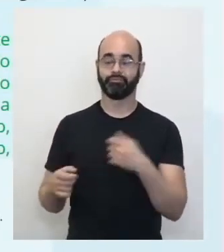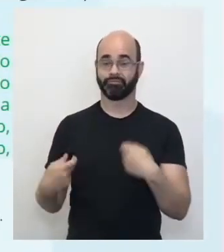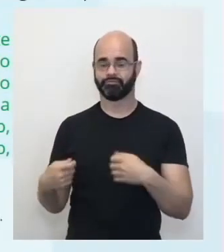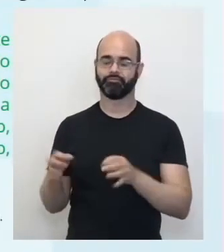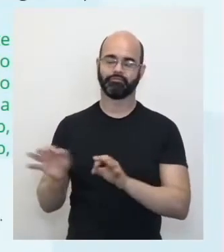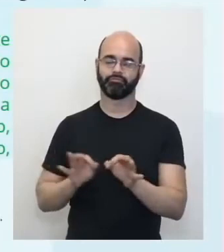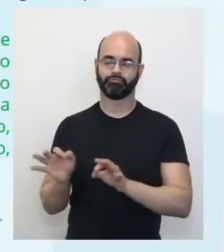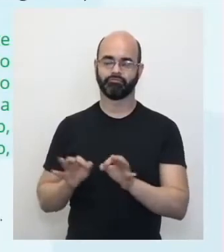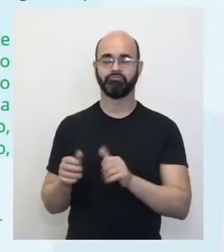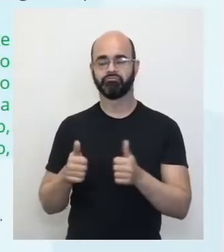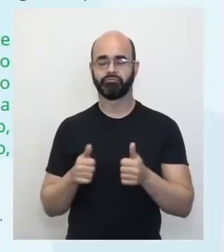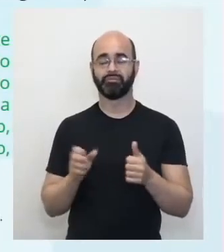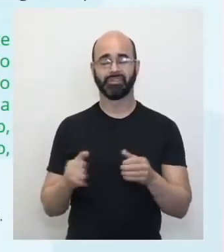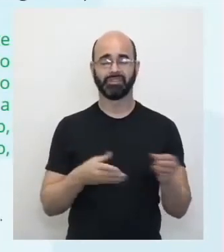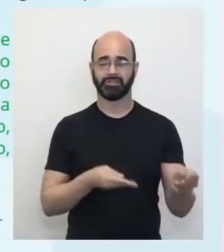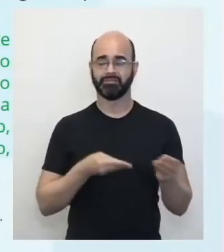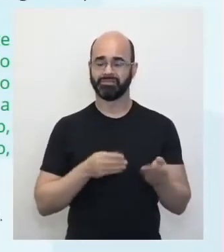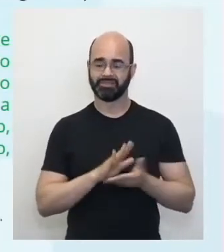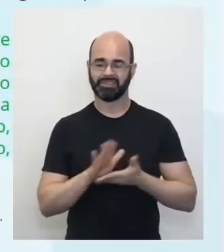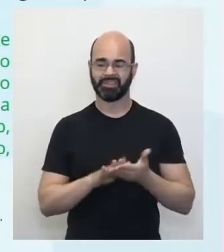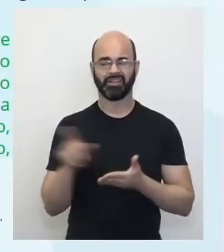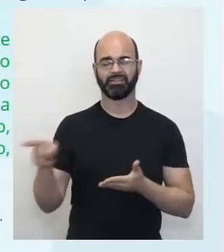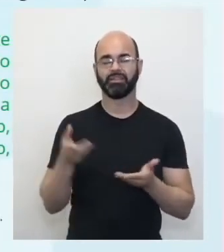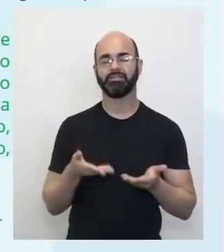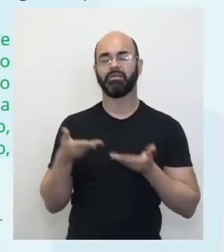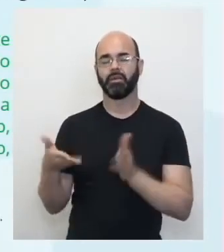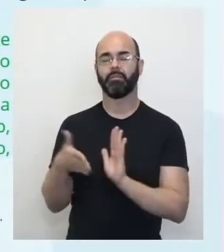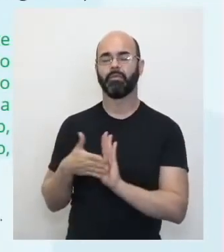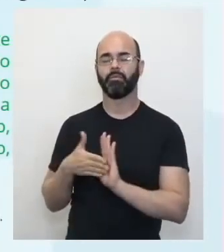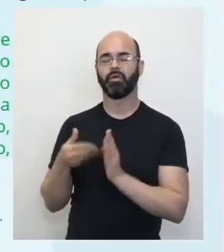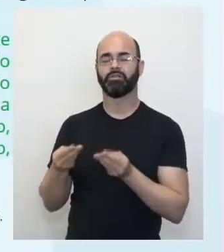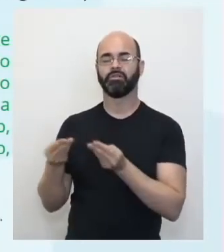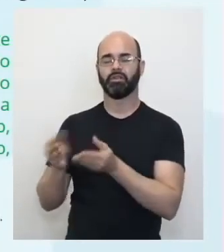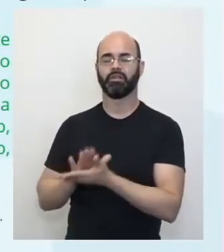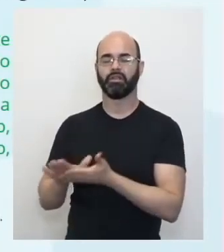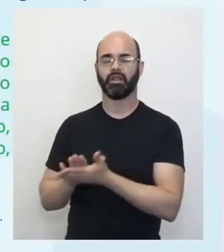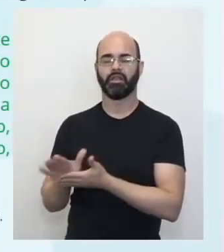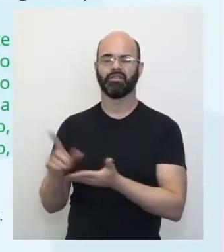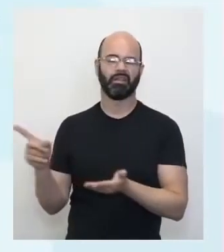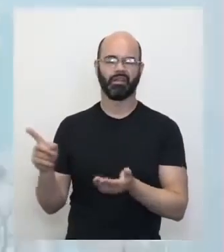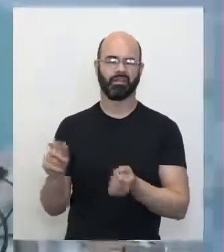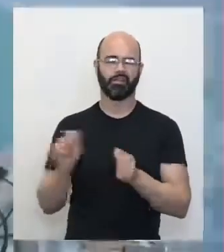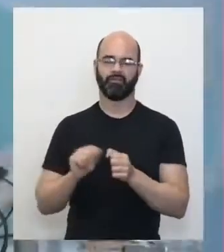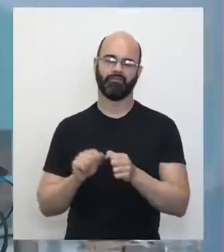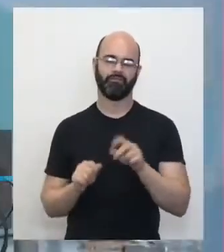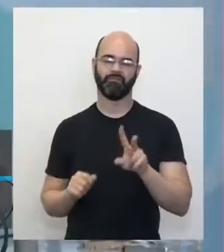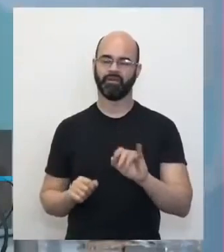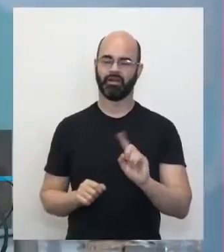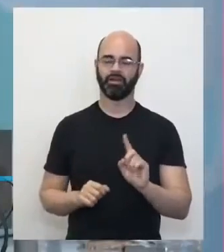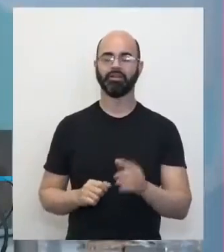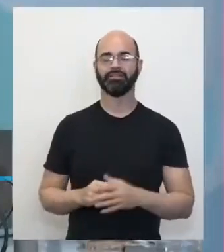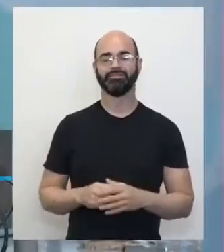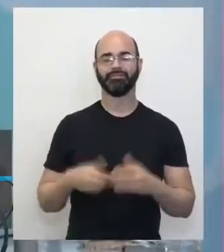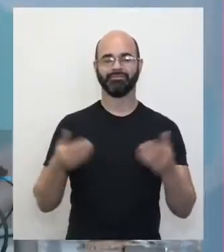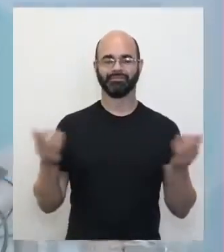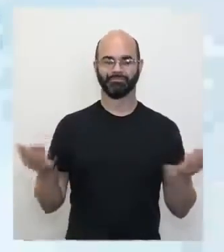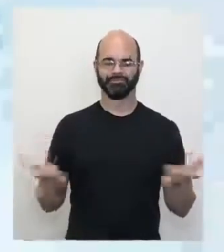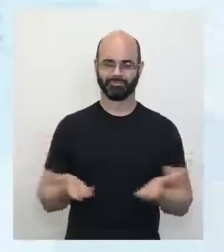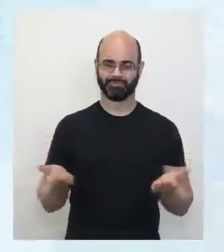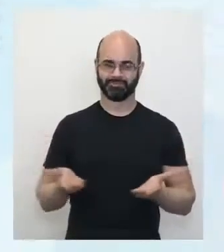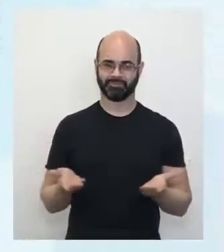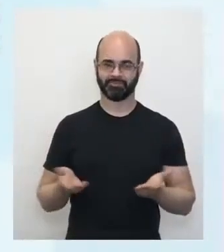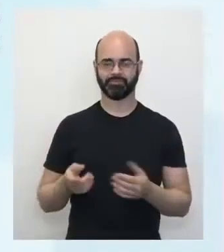fosse o abaixo-assinado, eles não teriam essa proposta, né? Então, muito bem. Agora, tem para vocês aí,